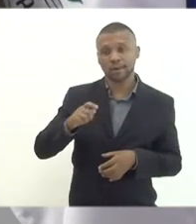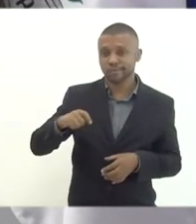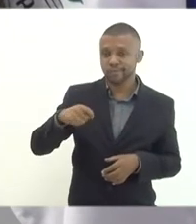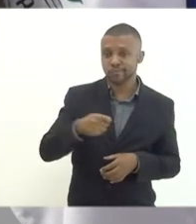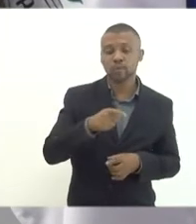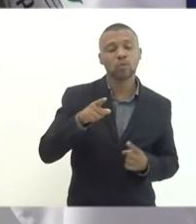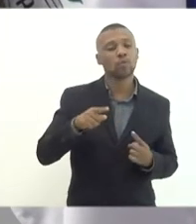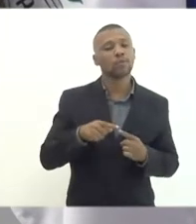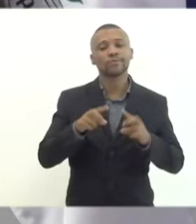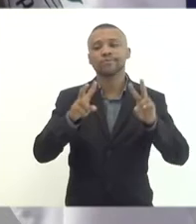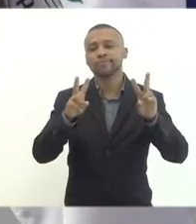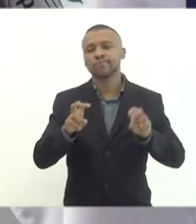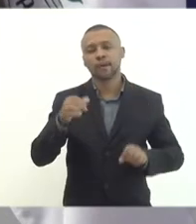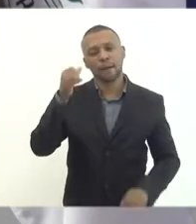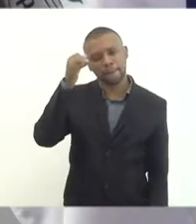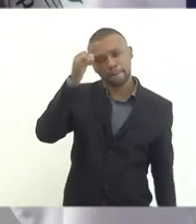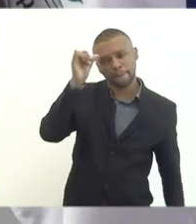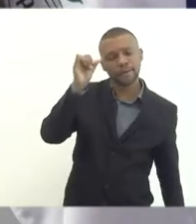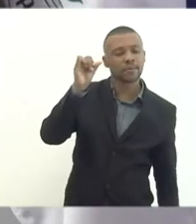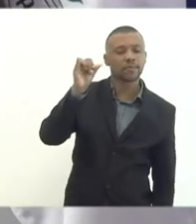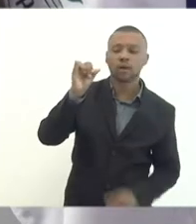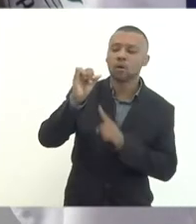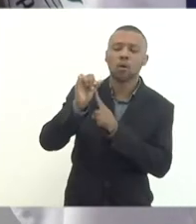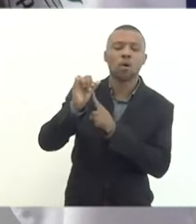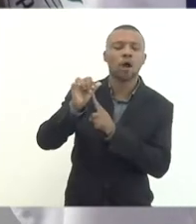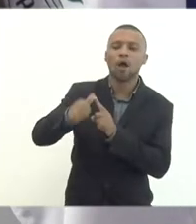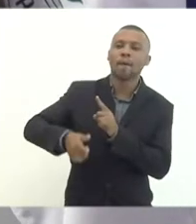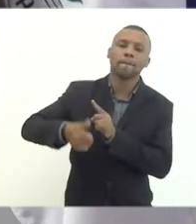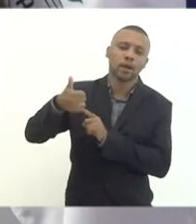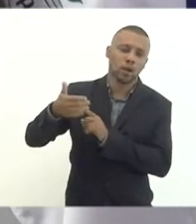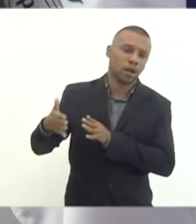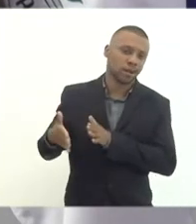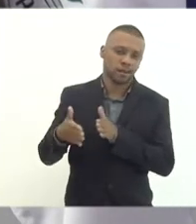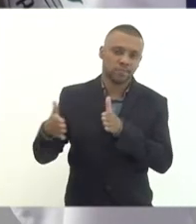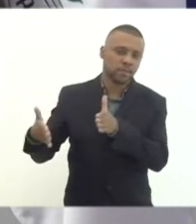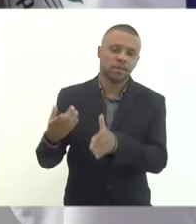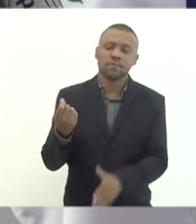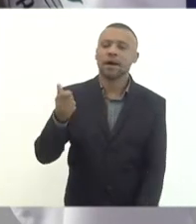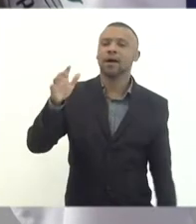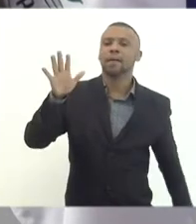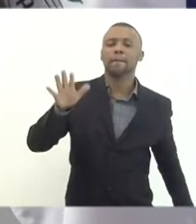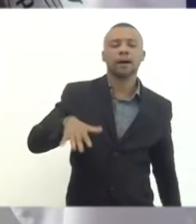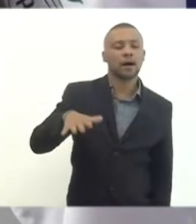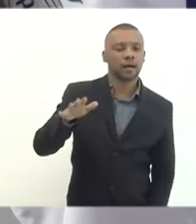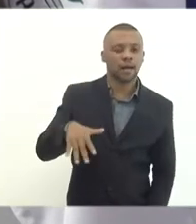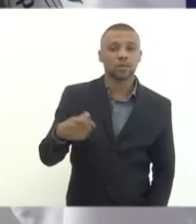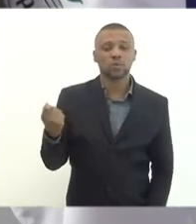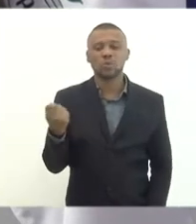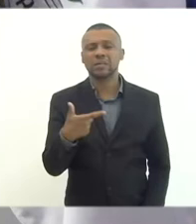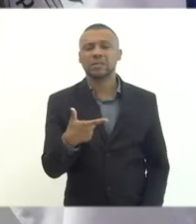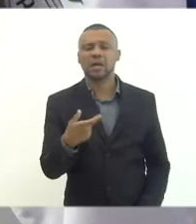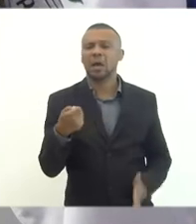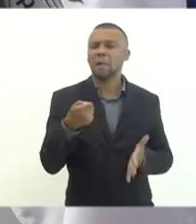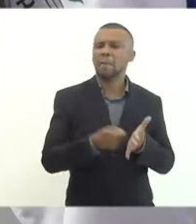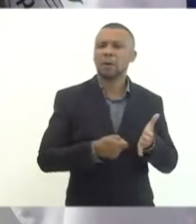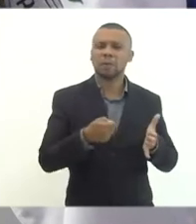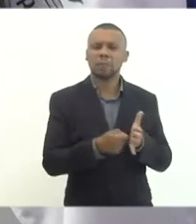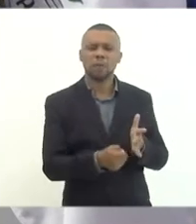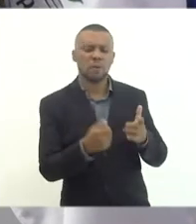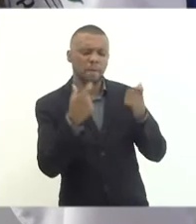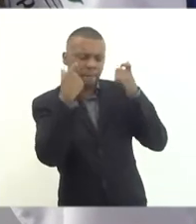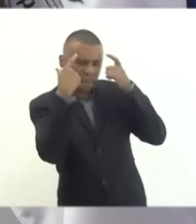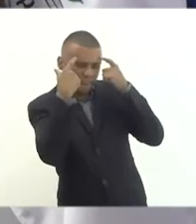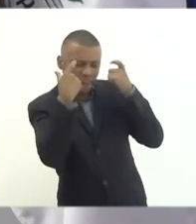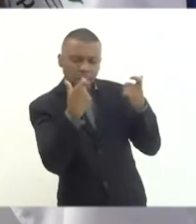dela prevenção porque prevenir previnem o melhor caminho é o caminho mais barato do que combater E